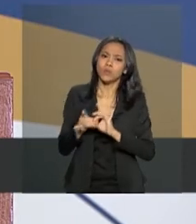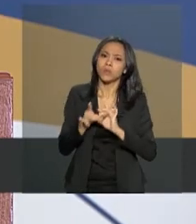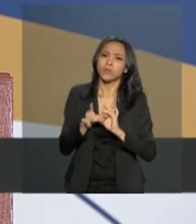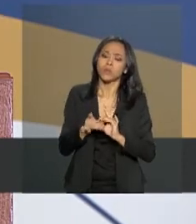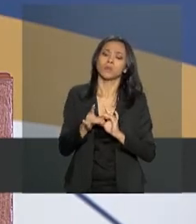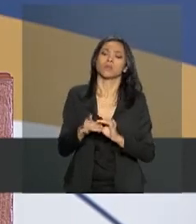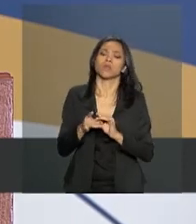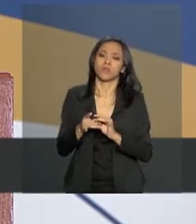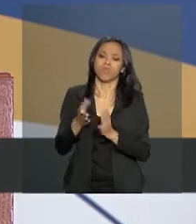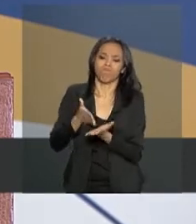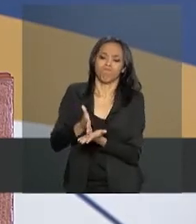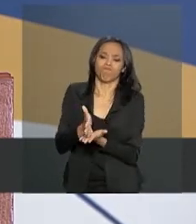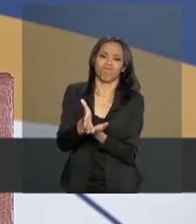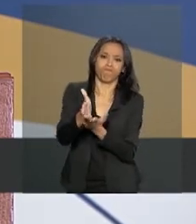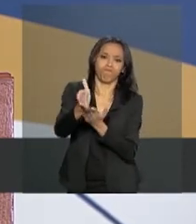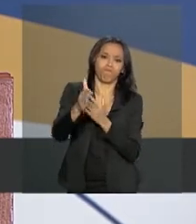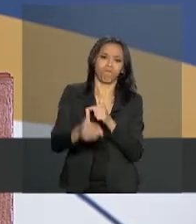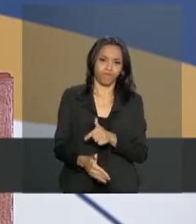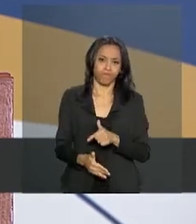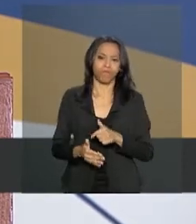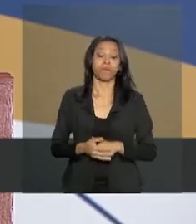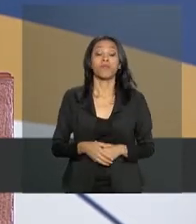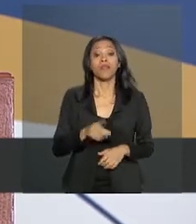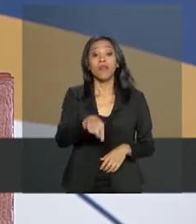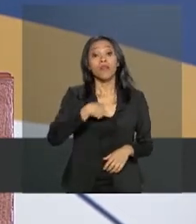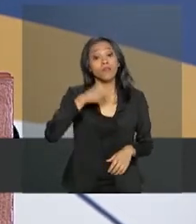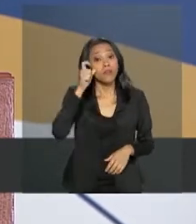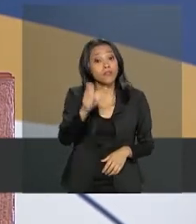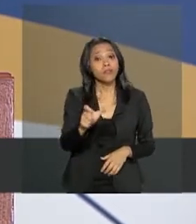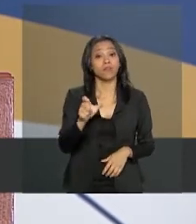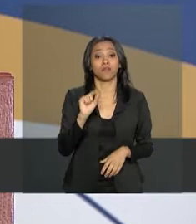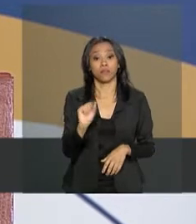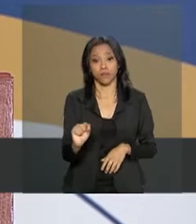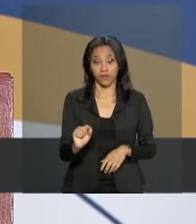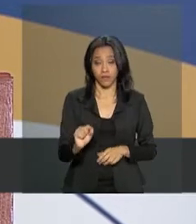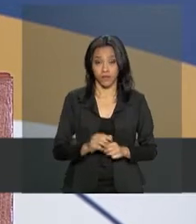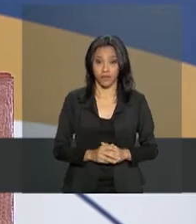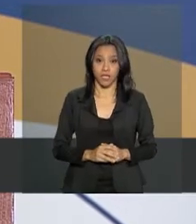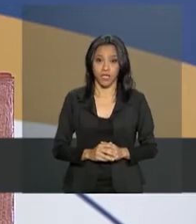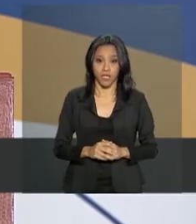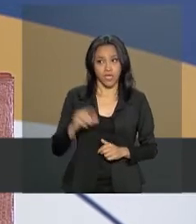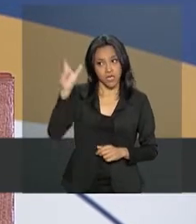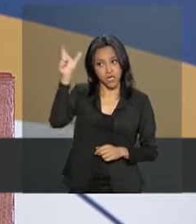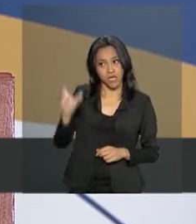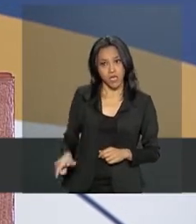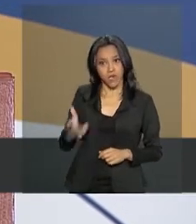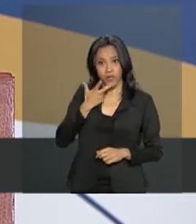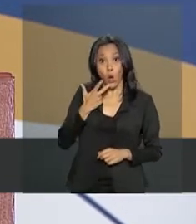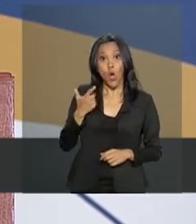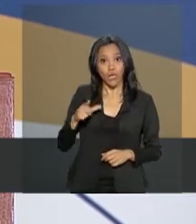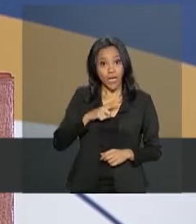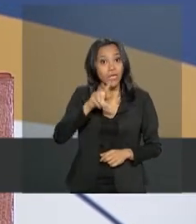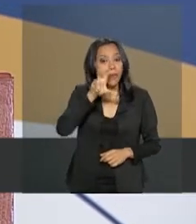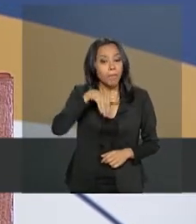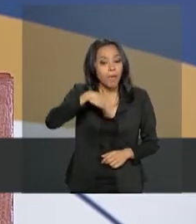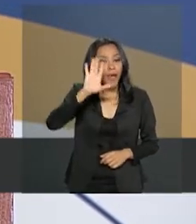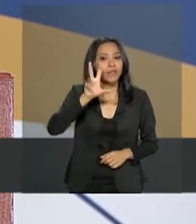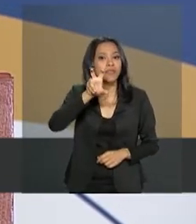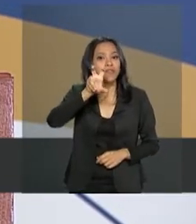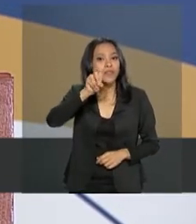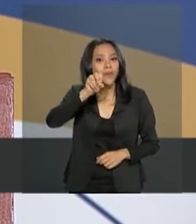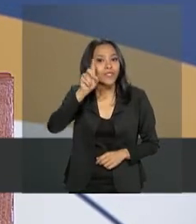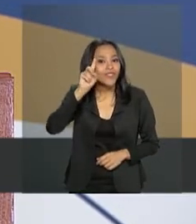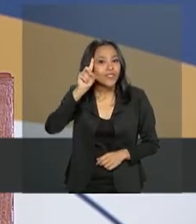e interessante o o o time só tem mais 50 dias pela frente